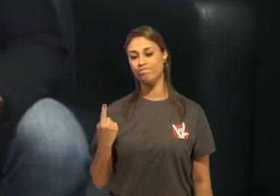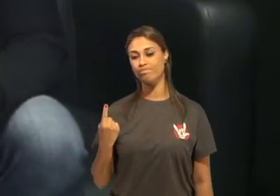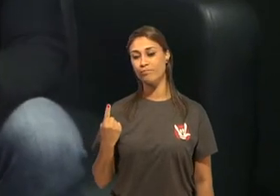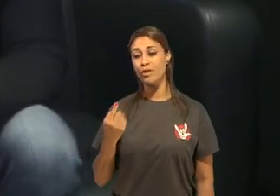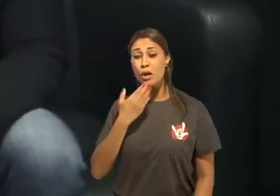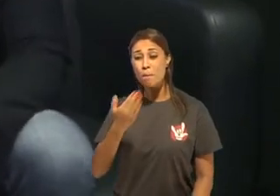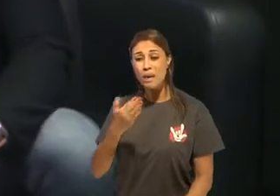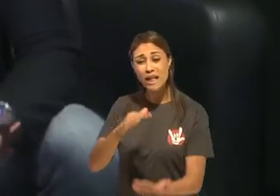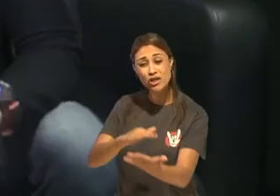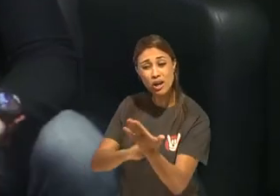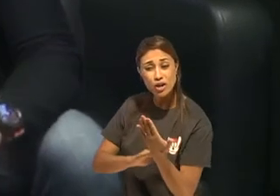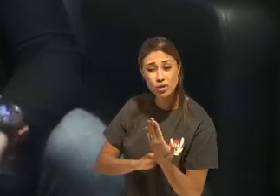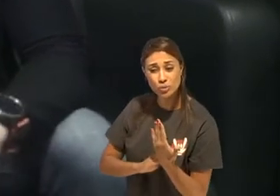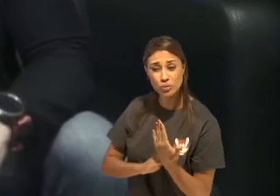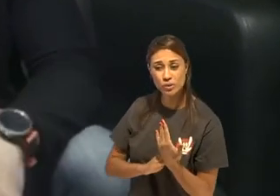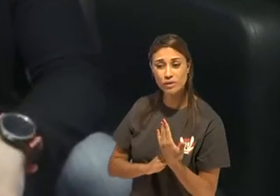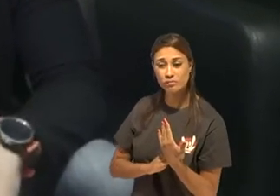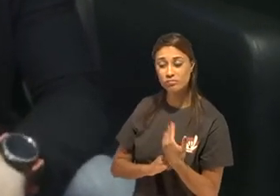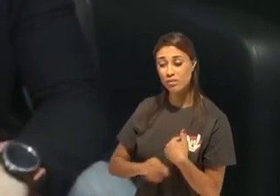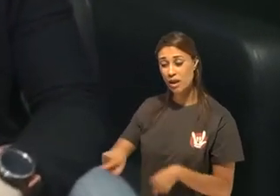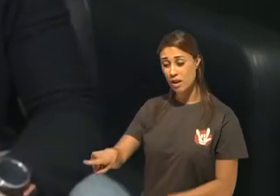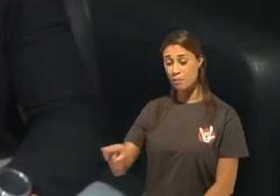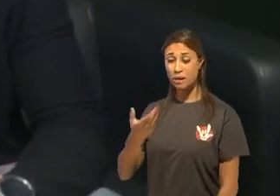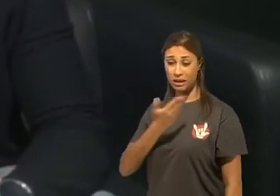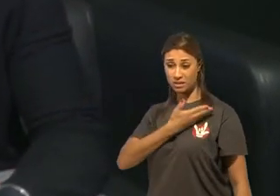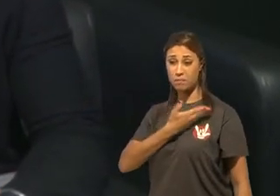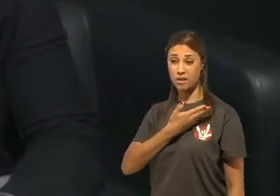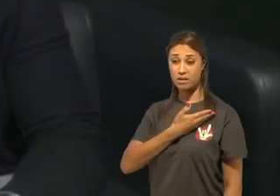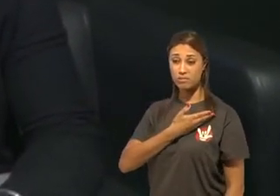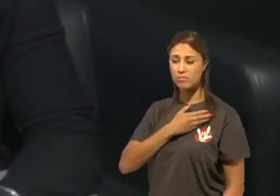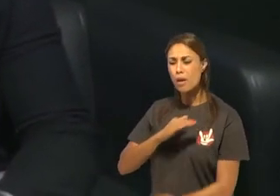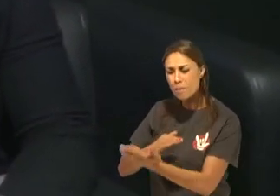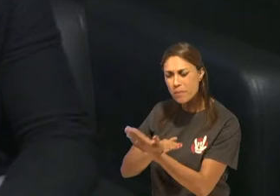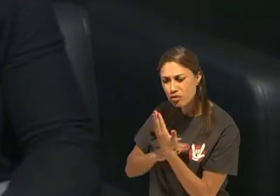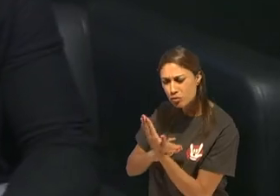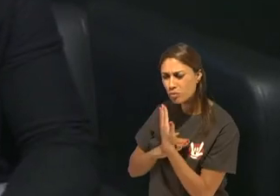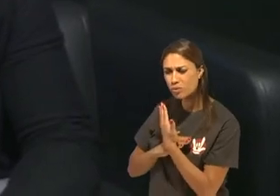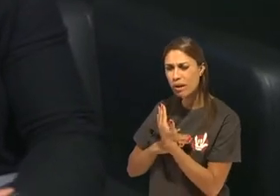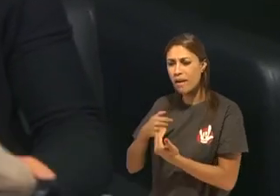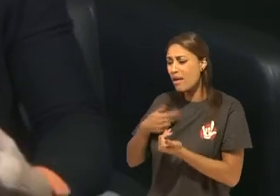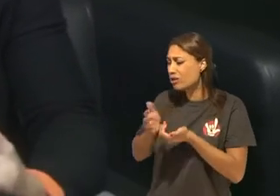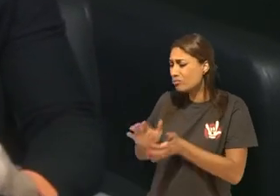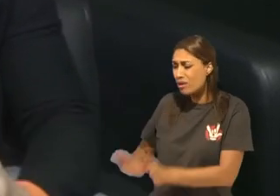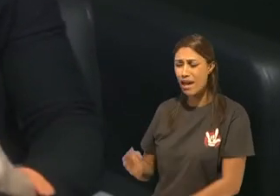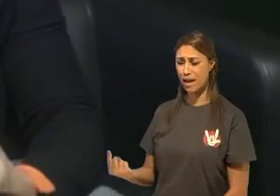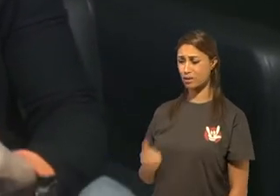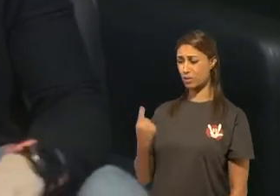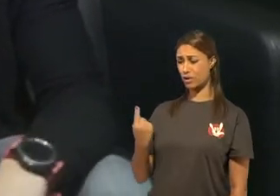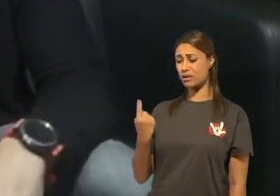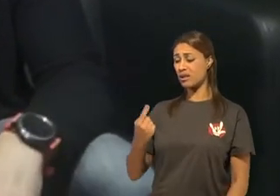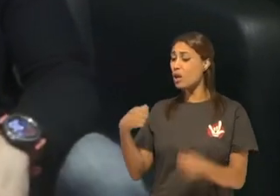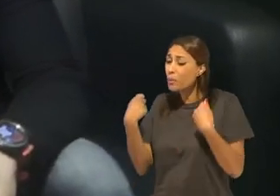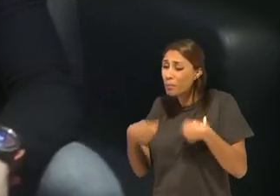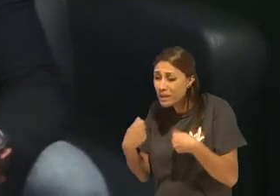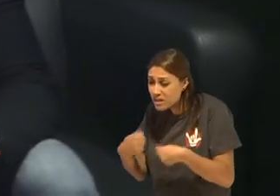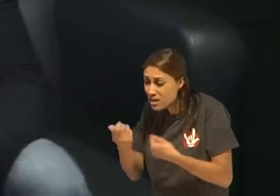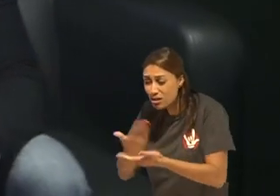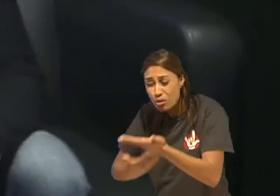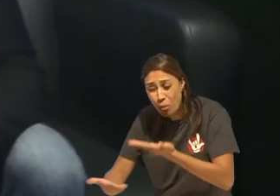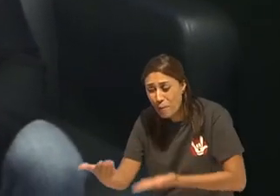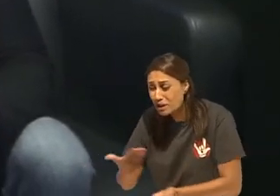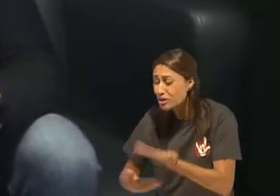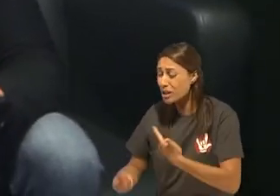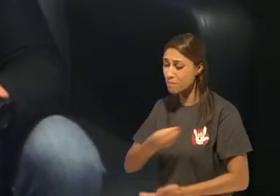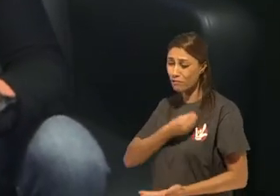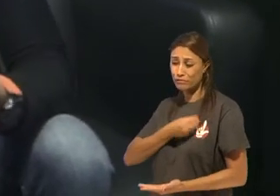me ajuda a não ficar preso à solidão, me ajuda a compartilhar a minha vida, a viver